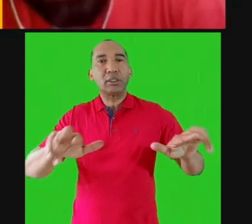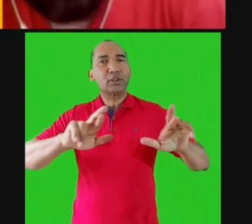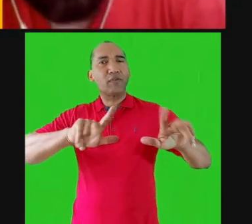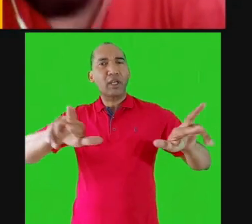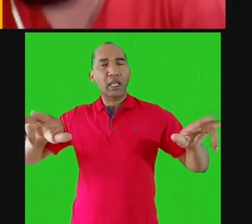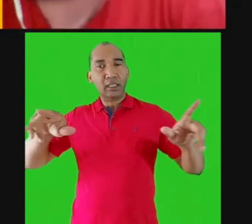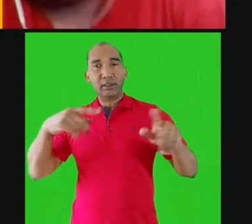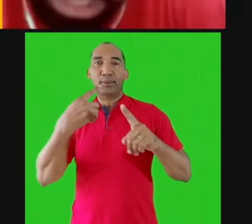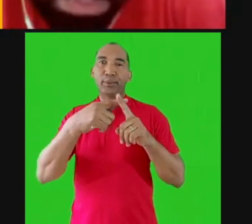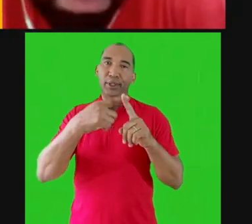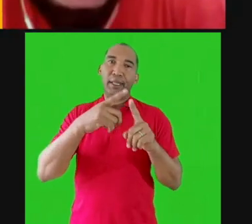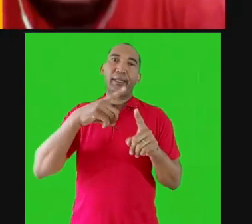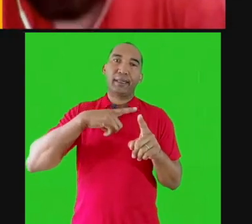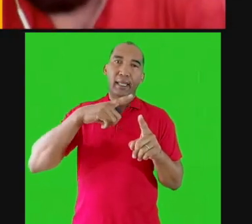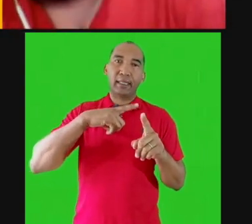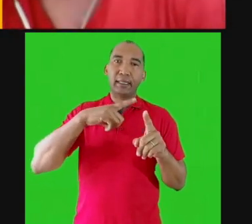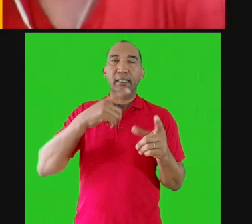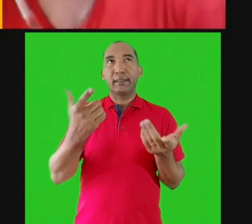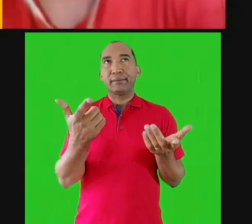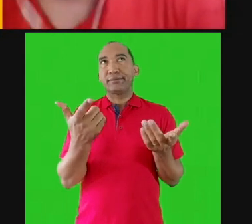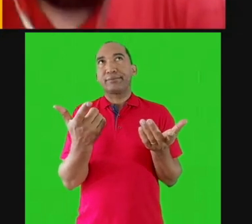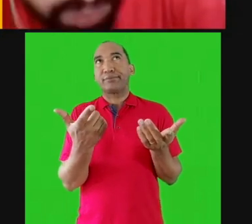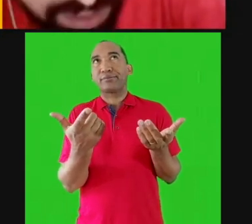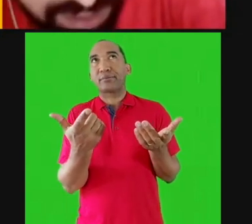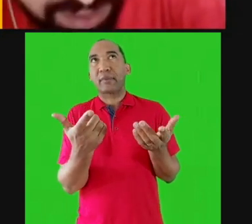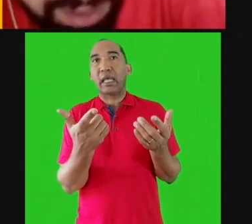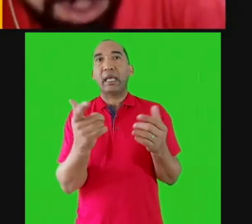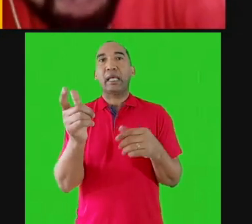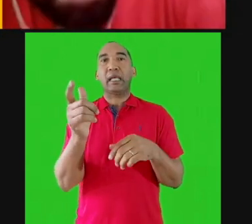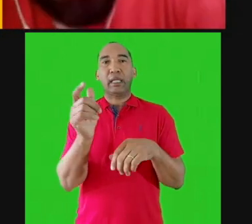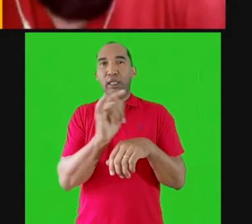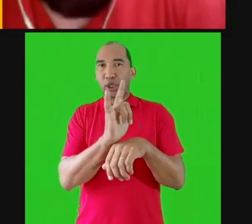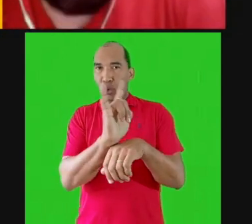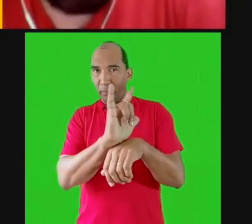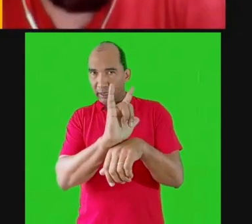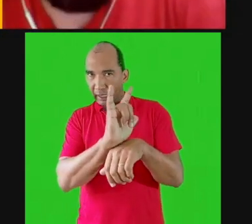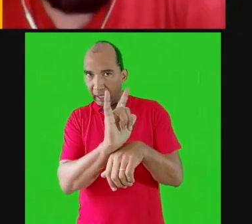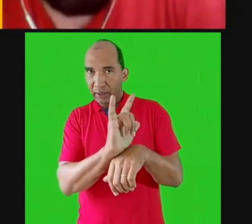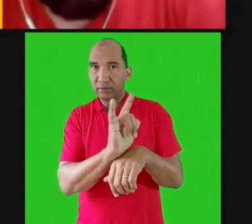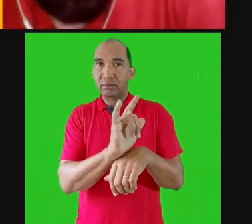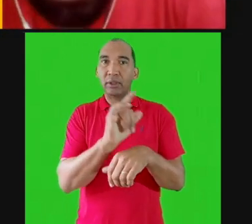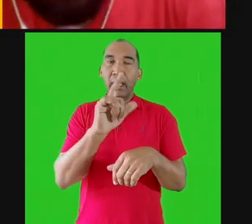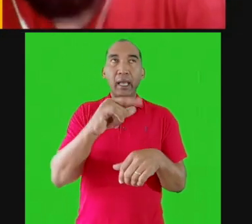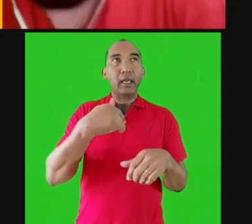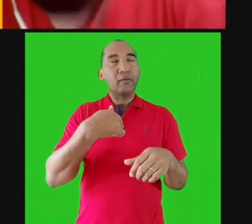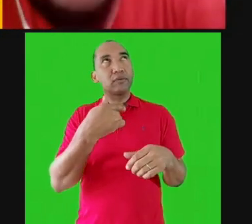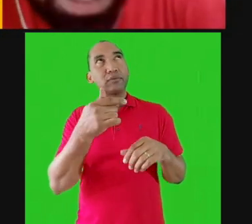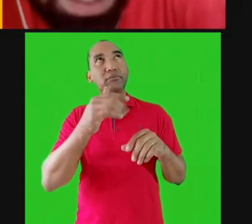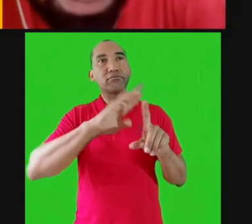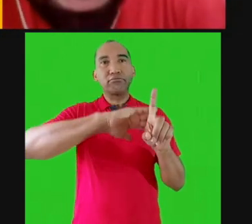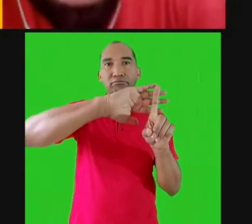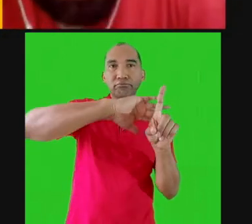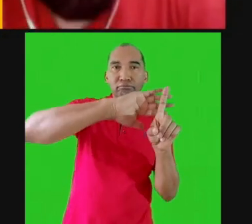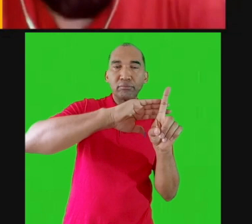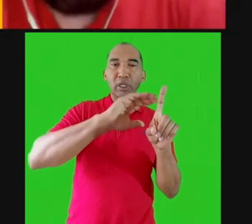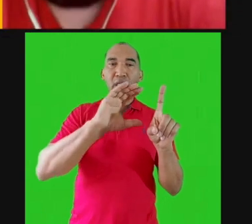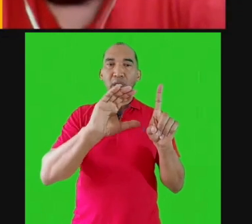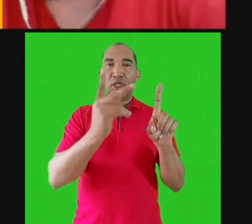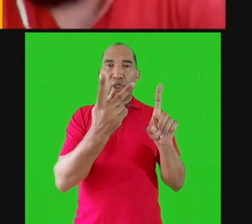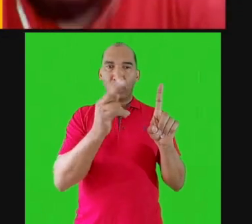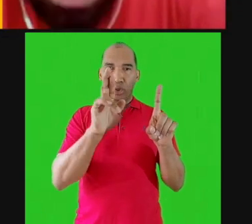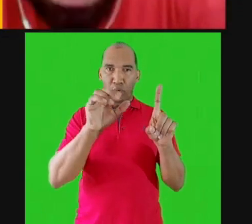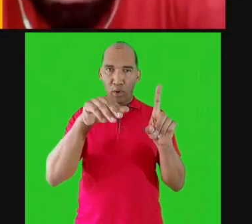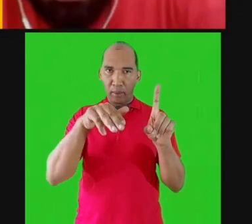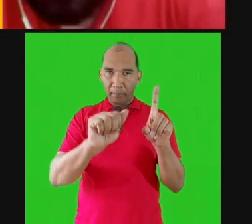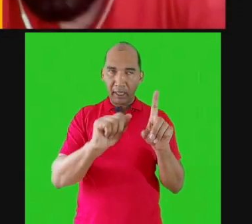audiovisual, porque a gente trouxe documentários, surgiram ficções, surgiram projetos de computação gráfica com chroma key, surgiu animação